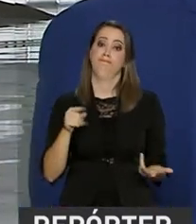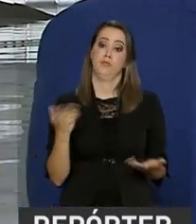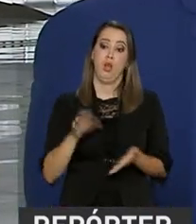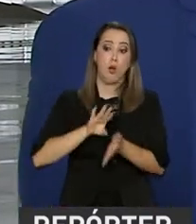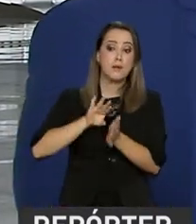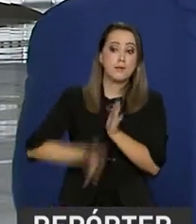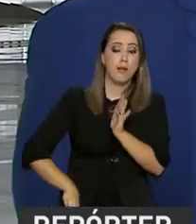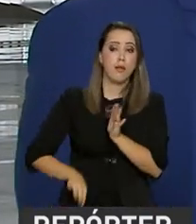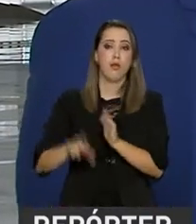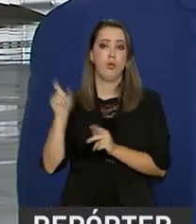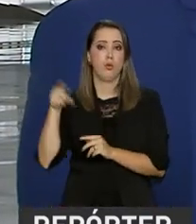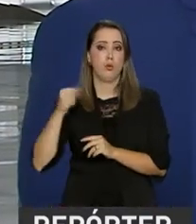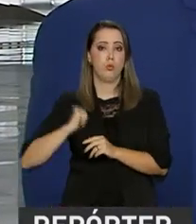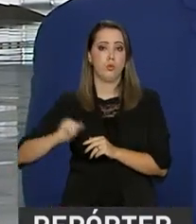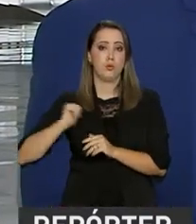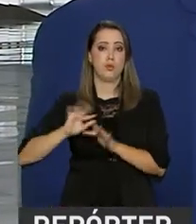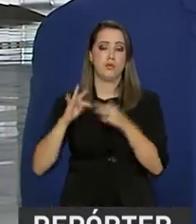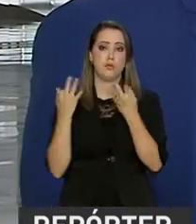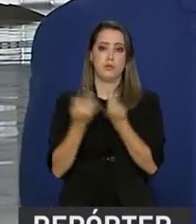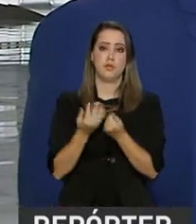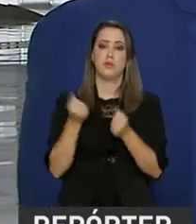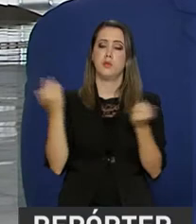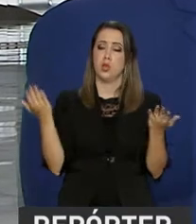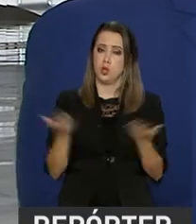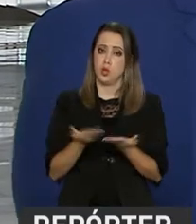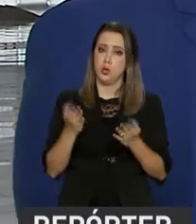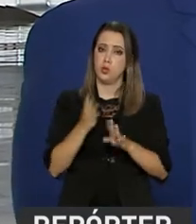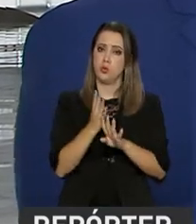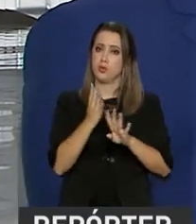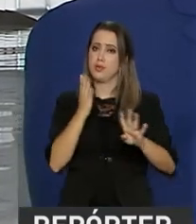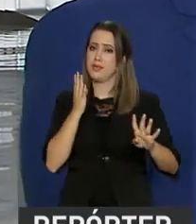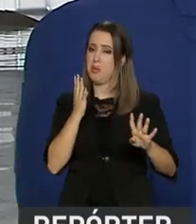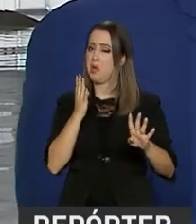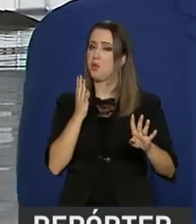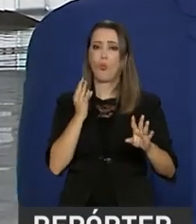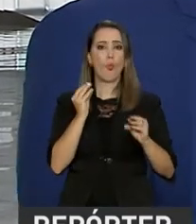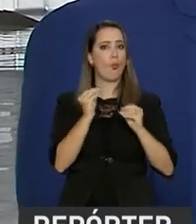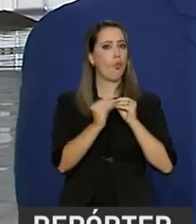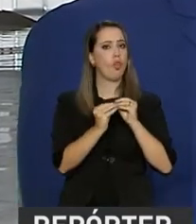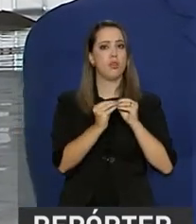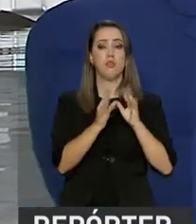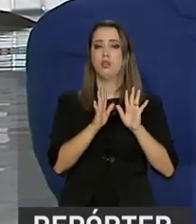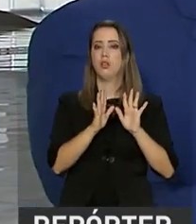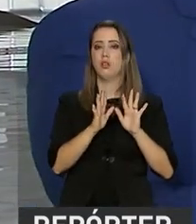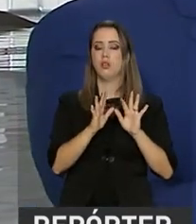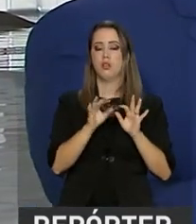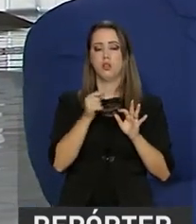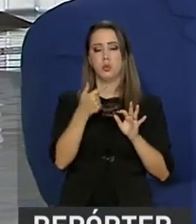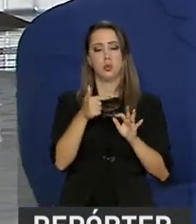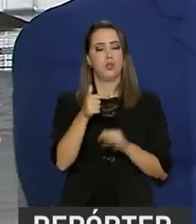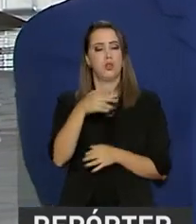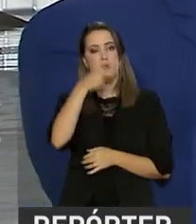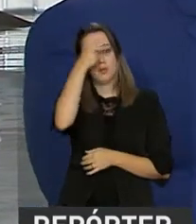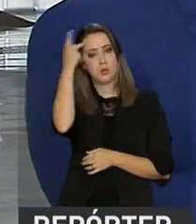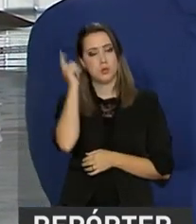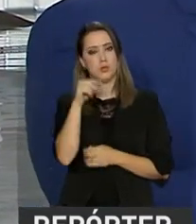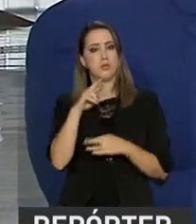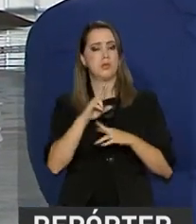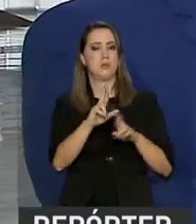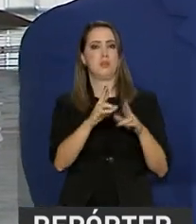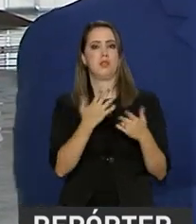e permitiu que a espera hoje seja zero. Entrou no programa, entrou no cadastro único e